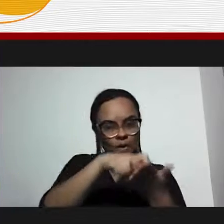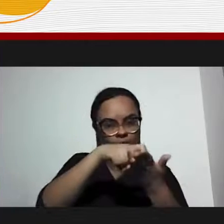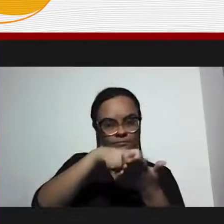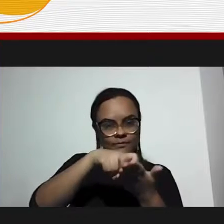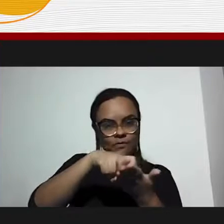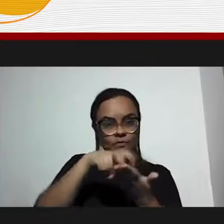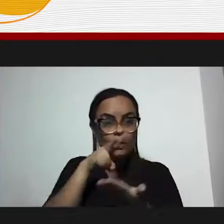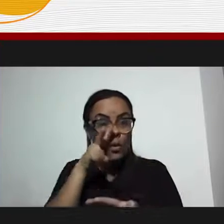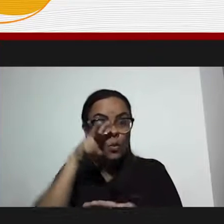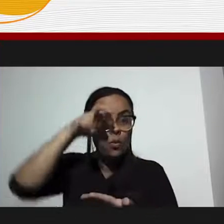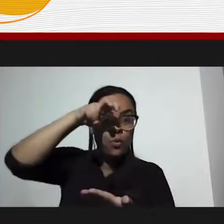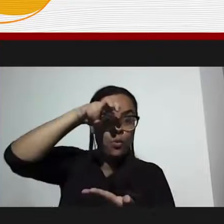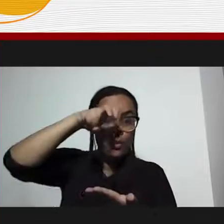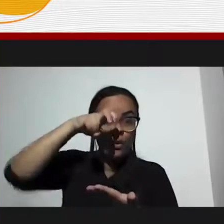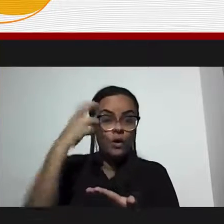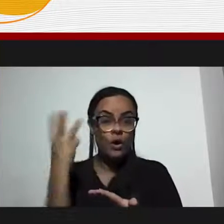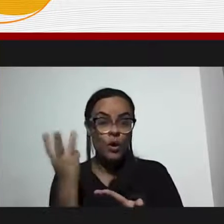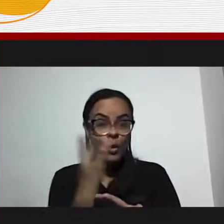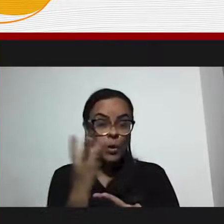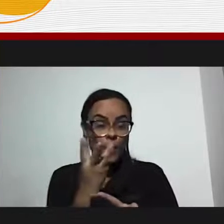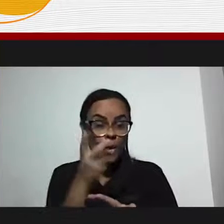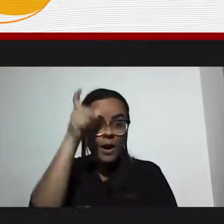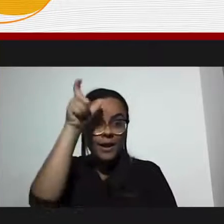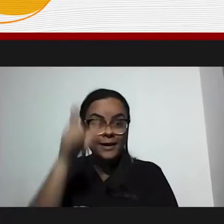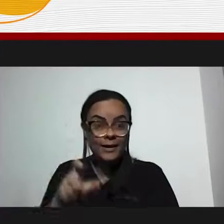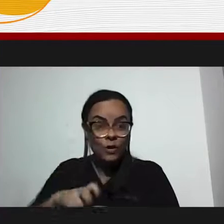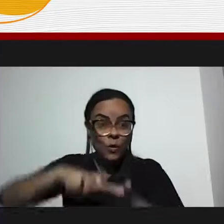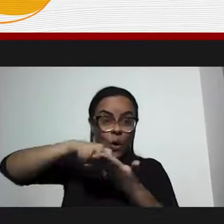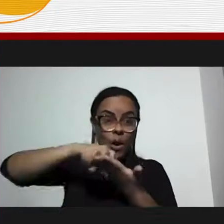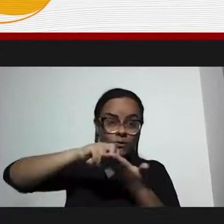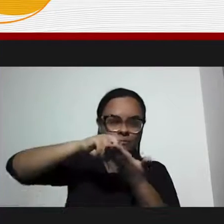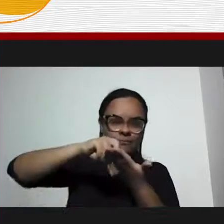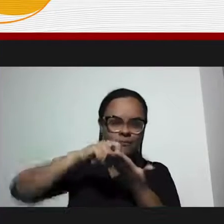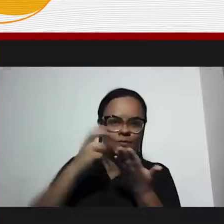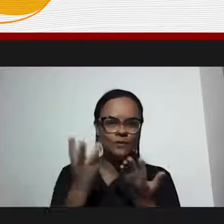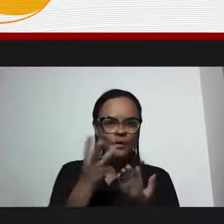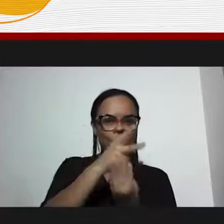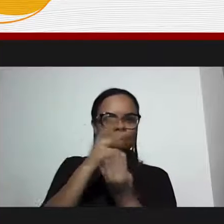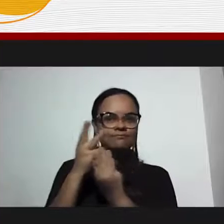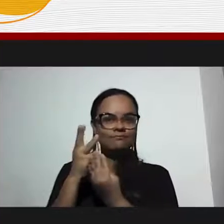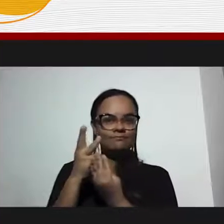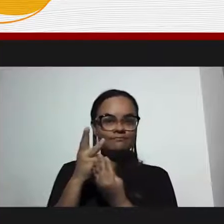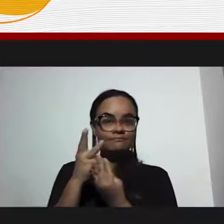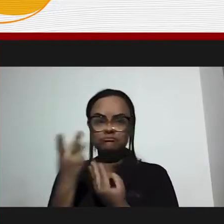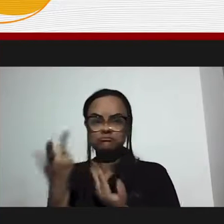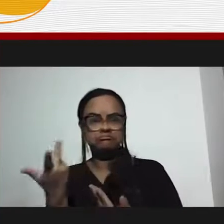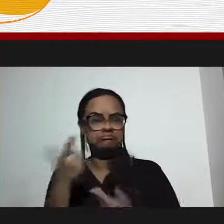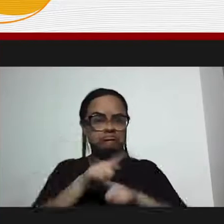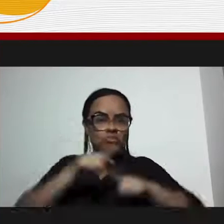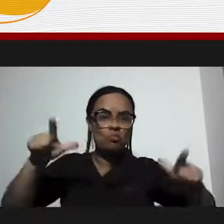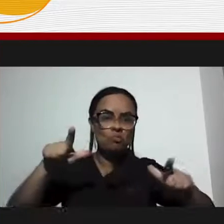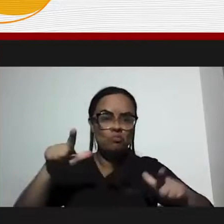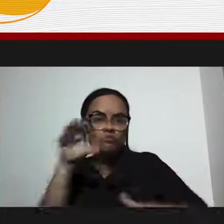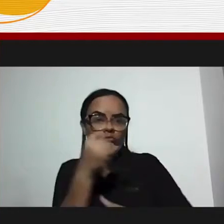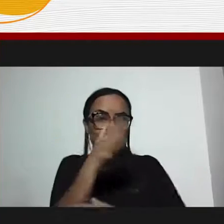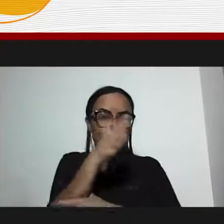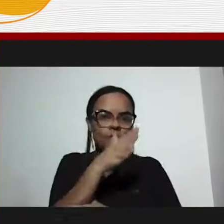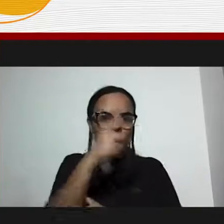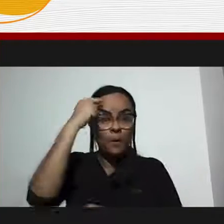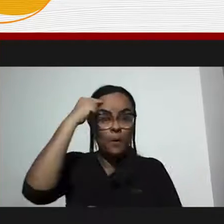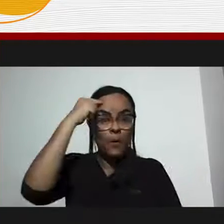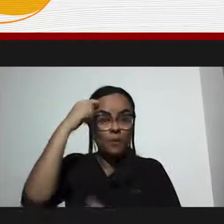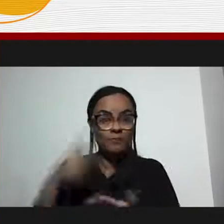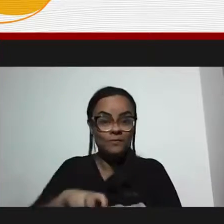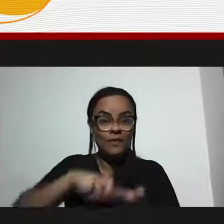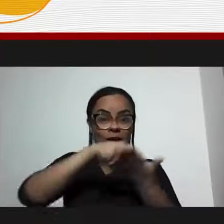levanto e olho, tinha três pessoas para segurar a cadeira de rodas e o Clodoaldo ninguém. Aí eu pensei, caramba, a cadeira